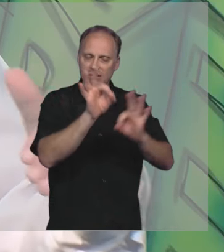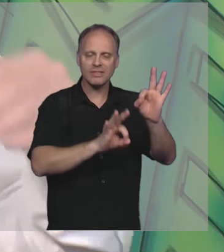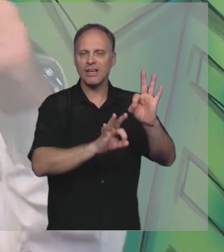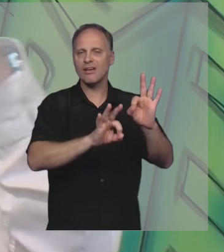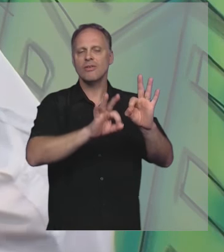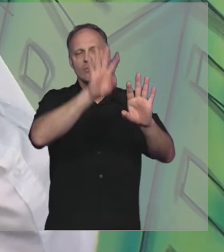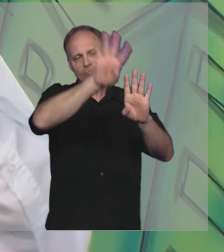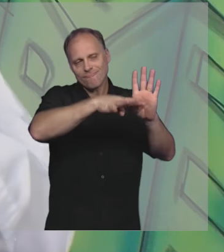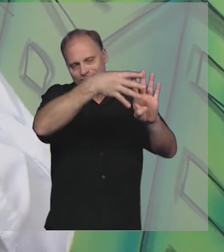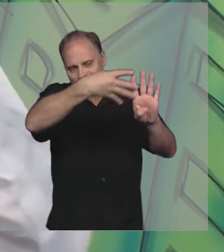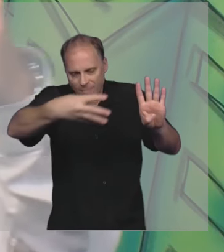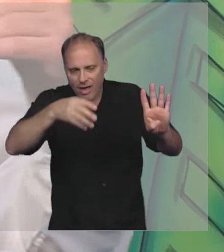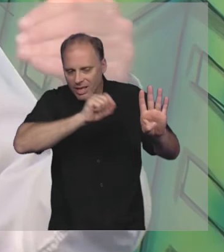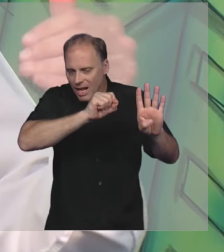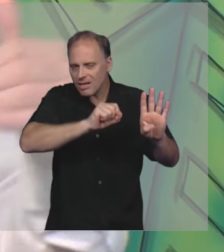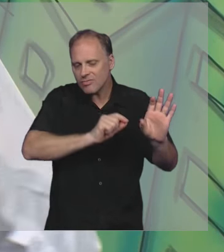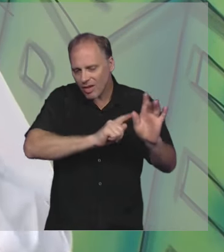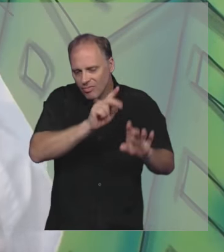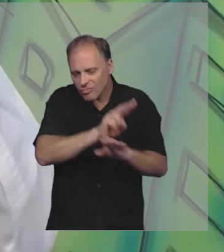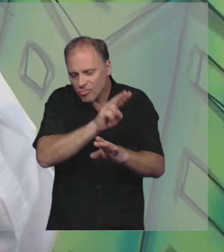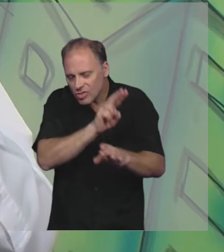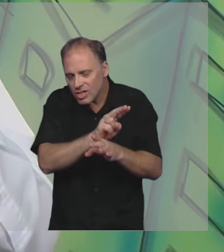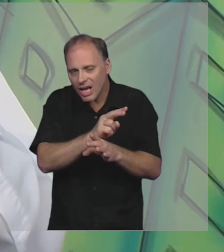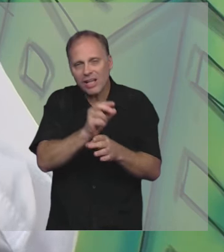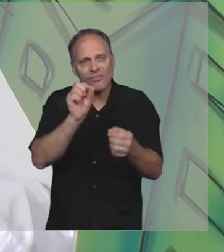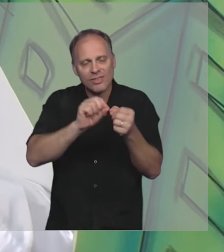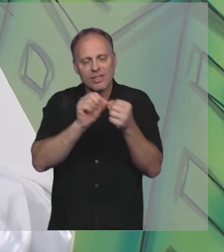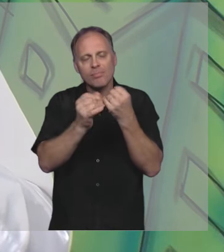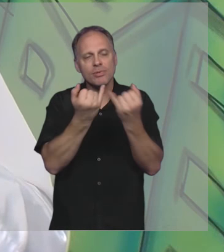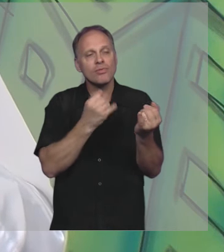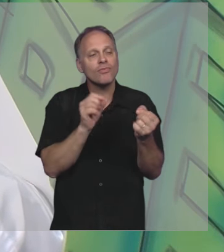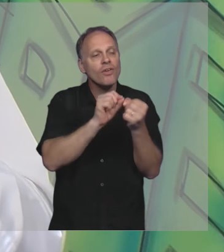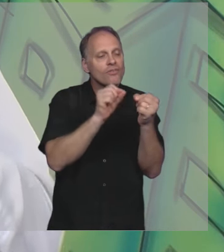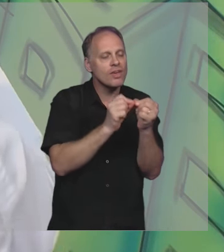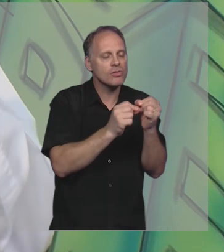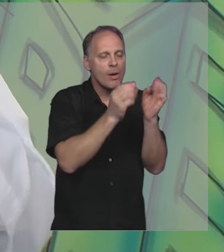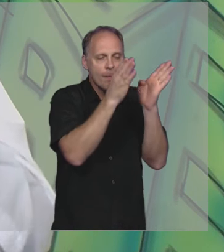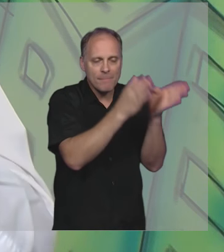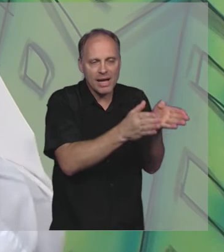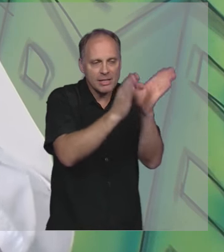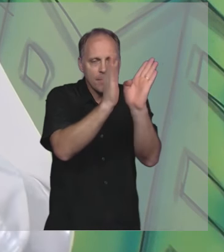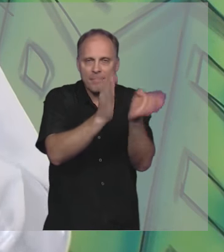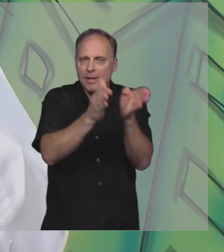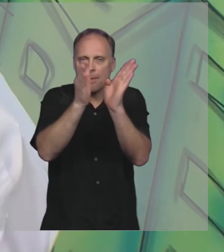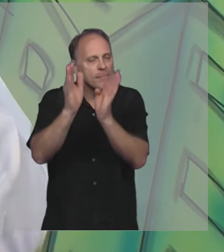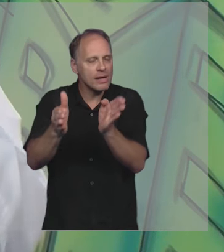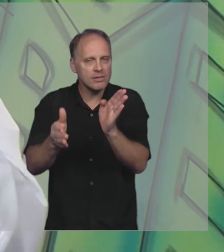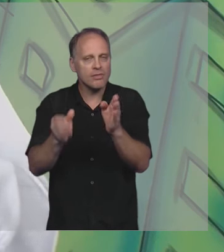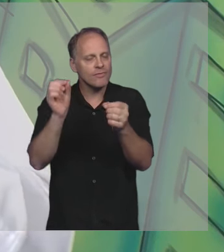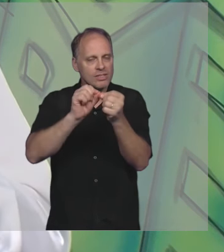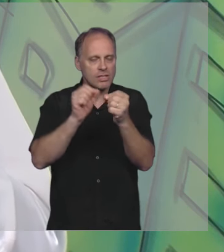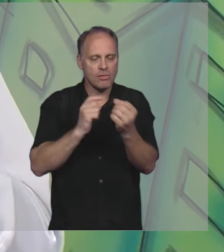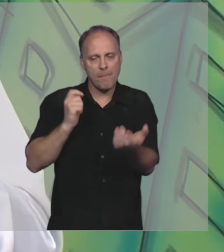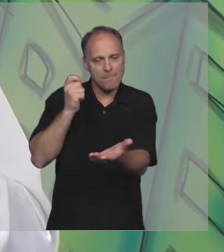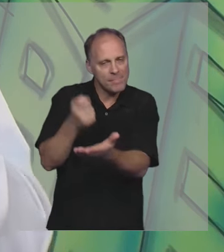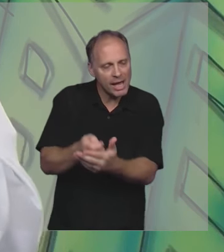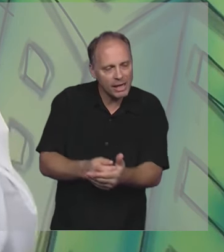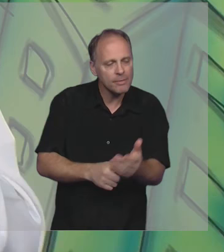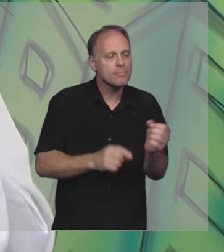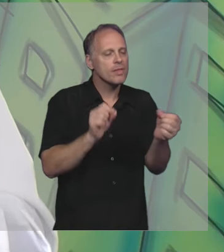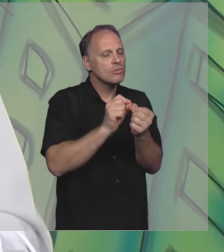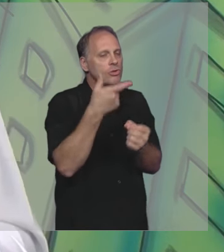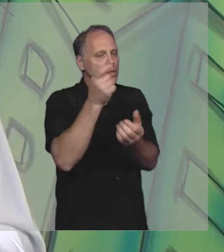um cronograma que vai sendo acompanhado. Foi feito tal etapa tal se paga,